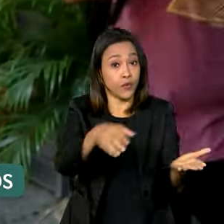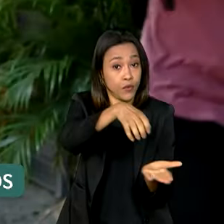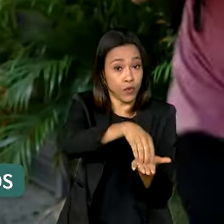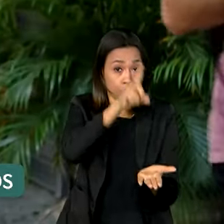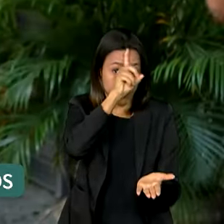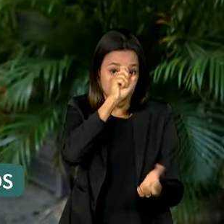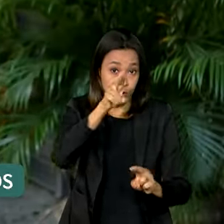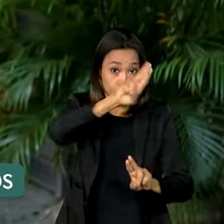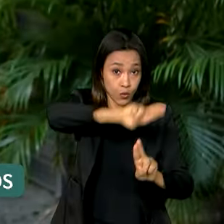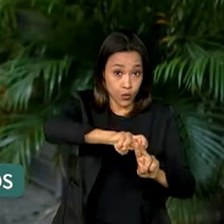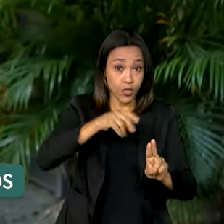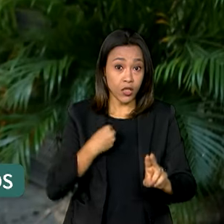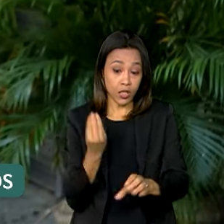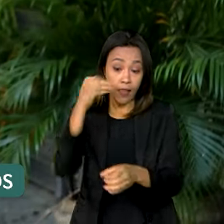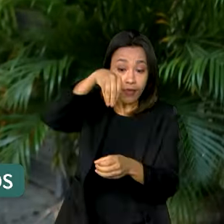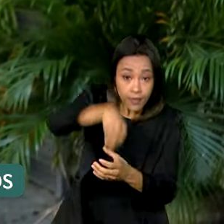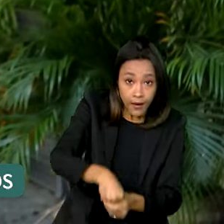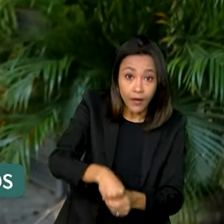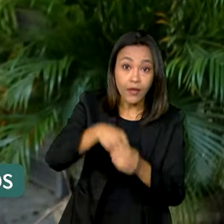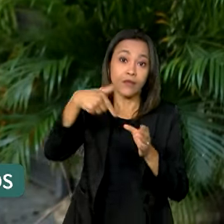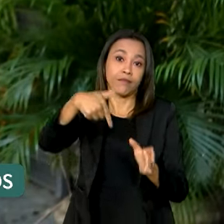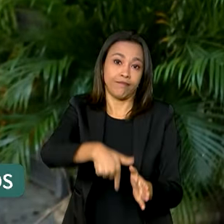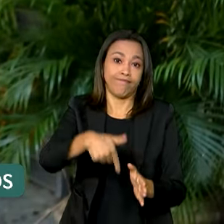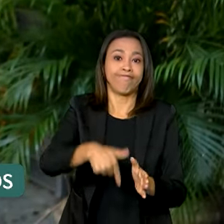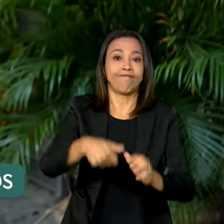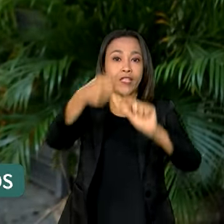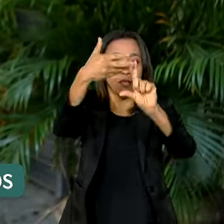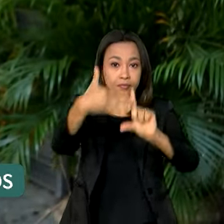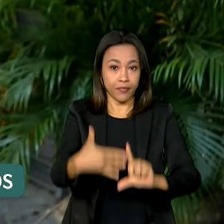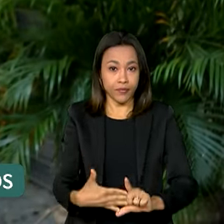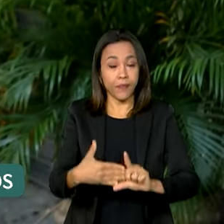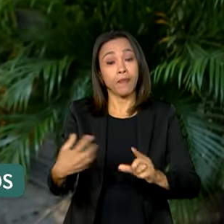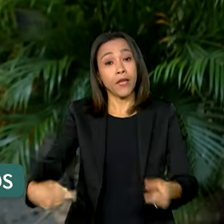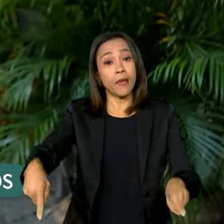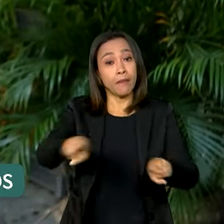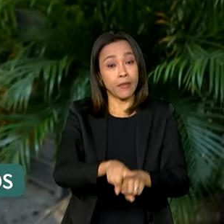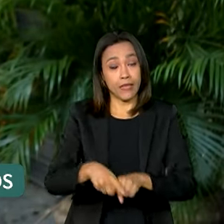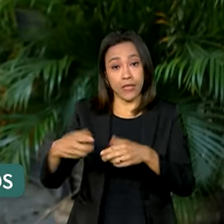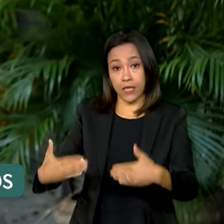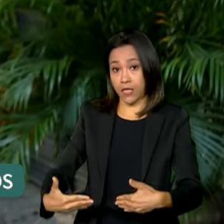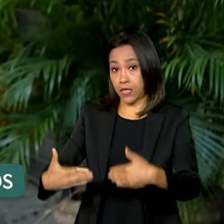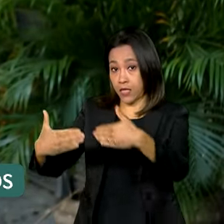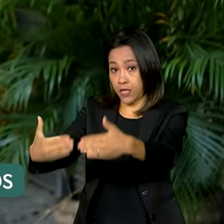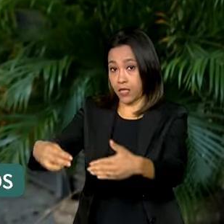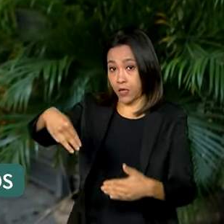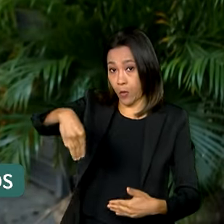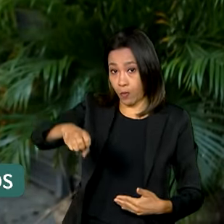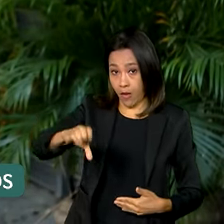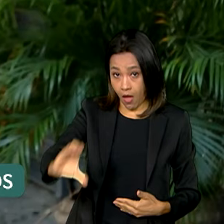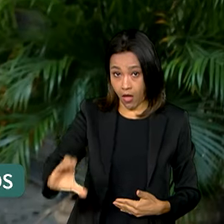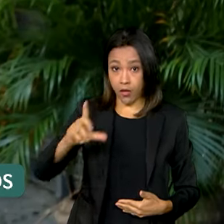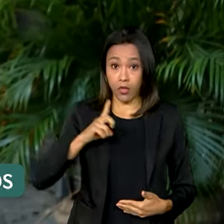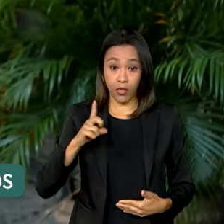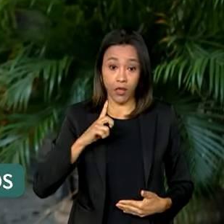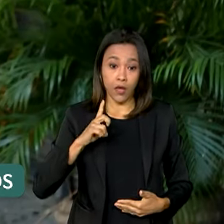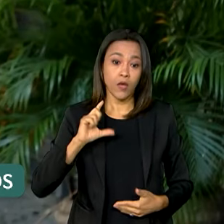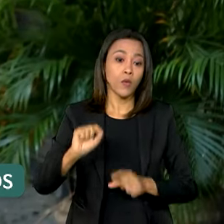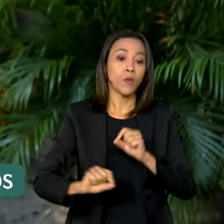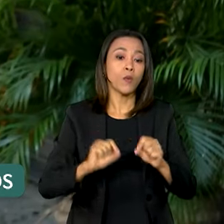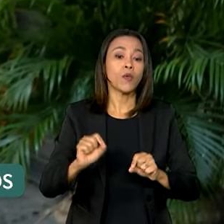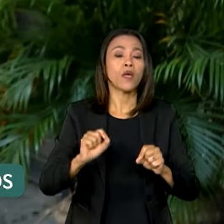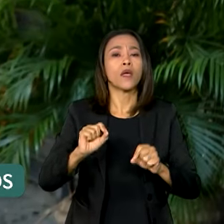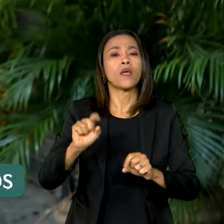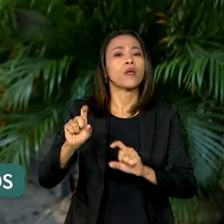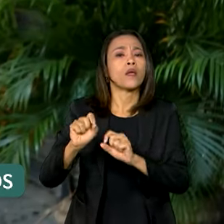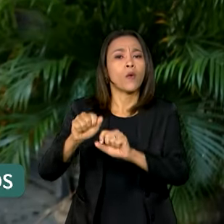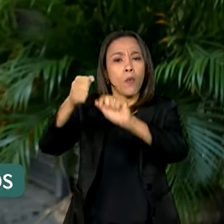plataformas do SUS Digital. E em parceria com o Ministério da Educação, ficou estabelecida a realização aí de uma